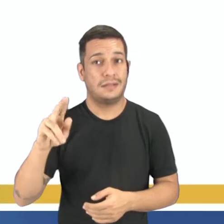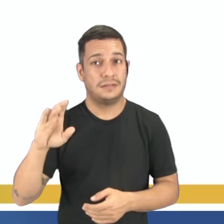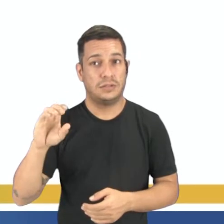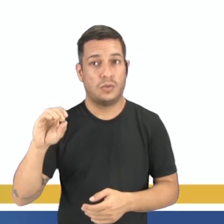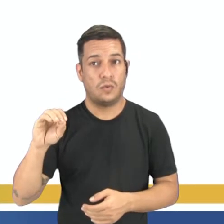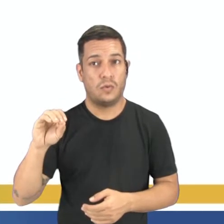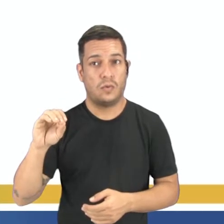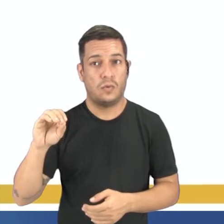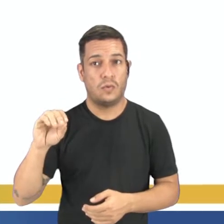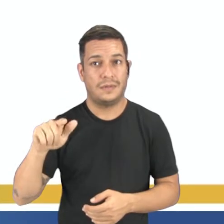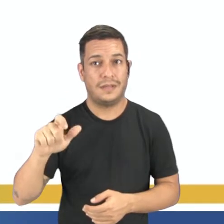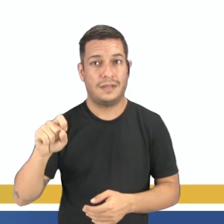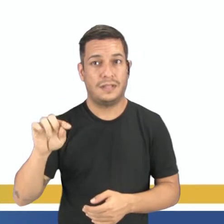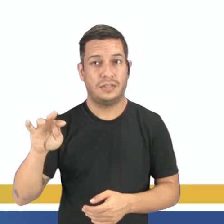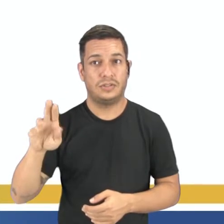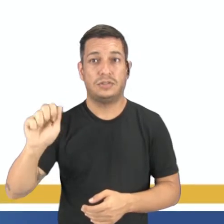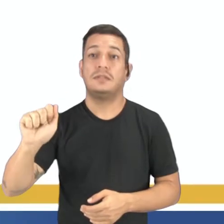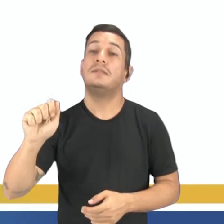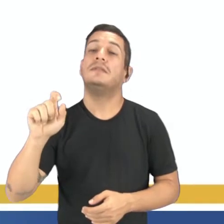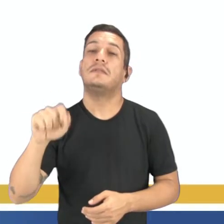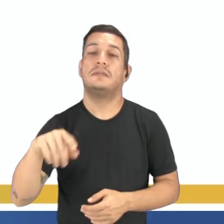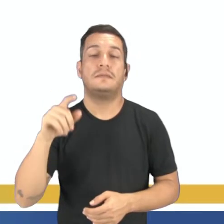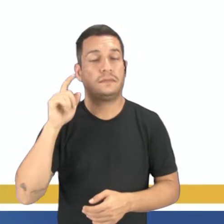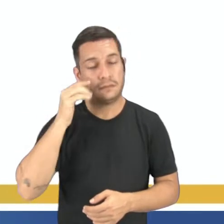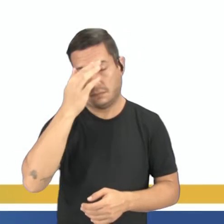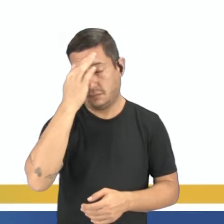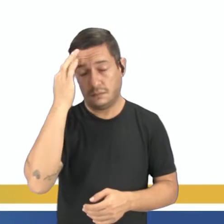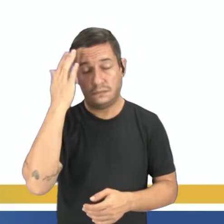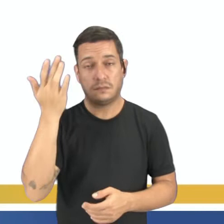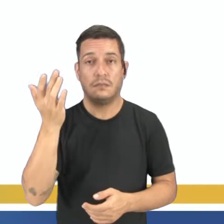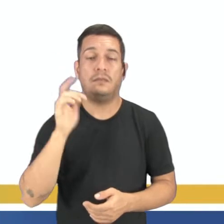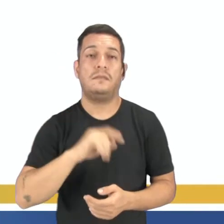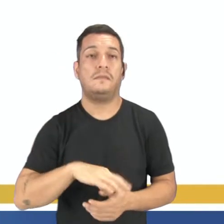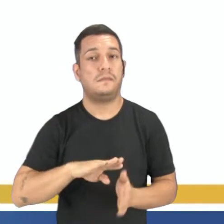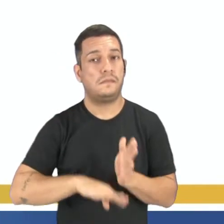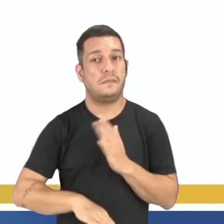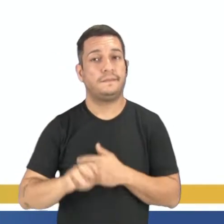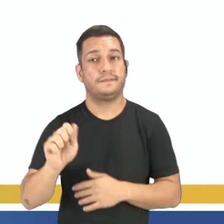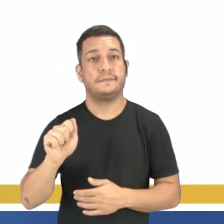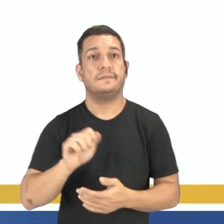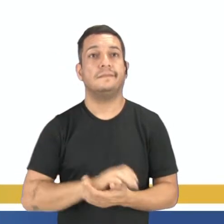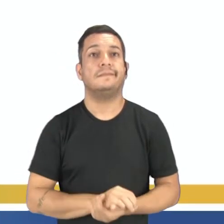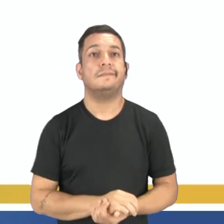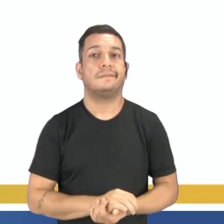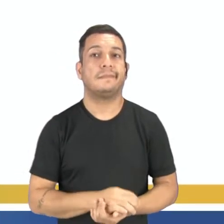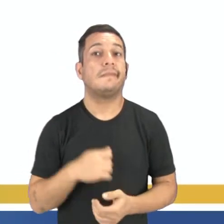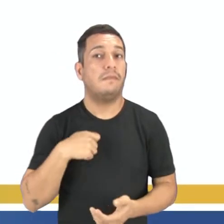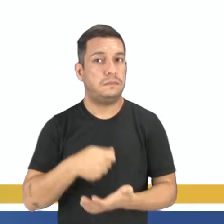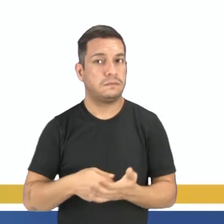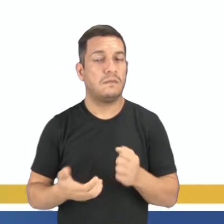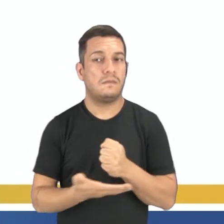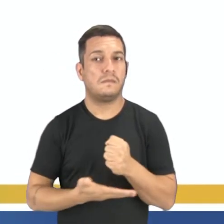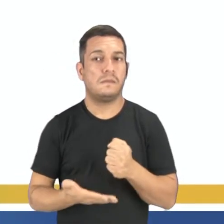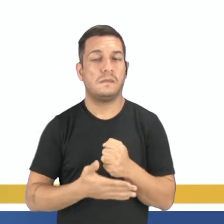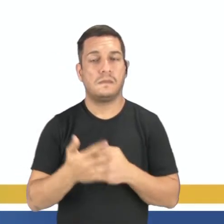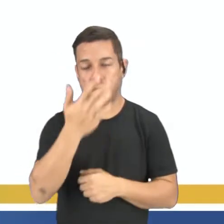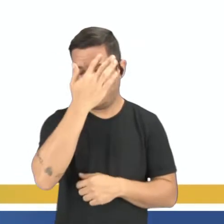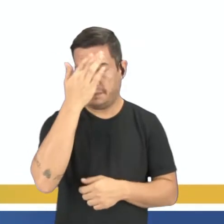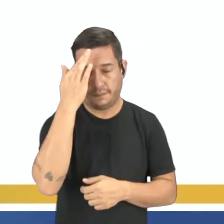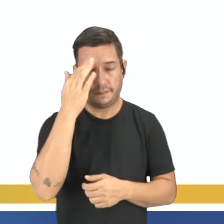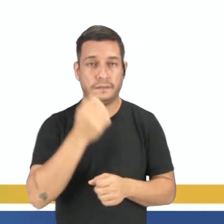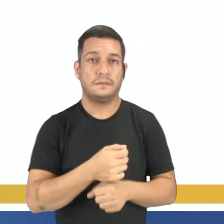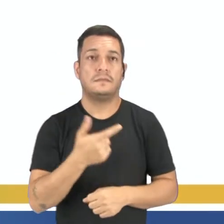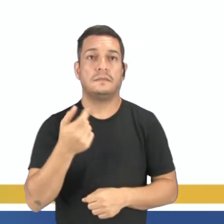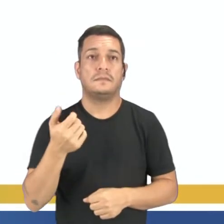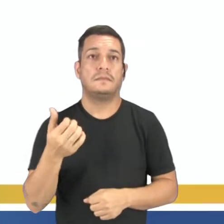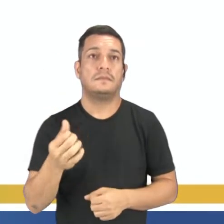o contrário, a filosofia dele é para refutar o empirismo, então eu já descarto a letra A, exige um conhecimento básico de filosofia, nem em